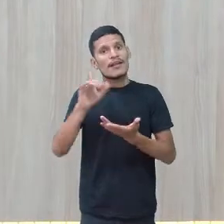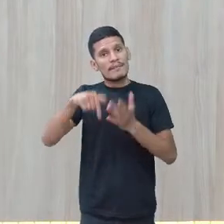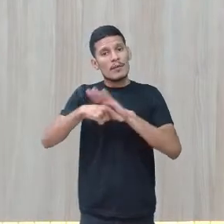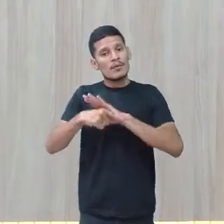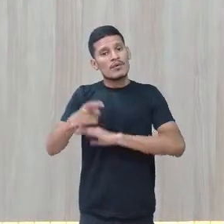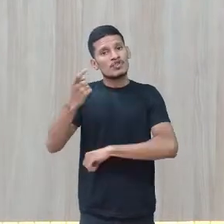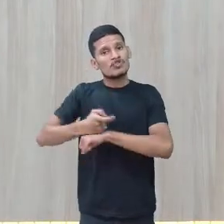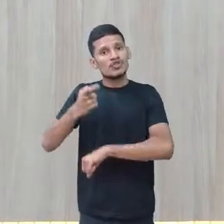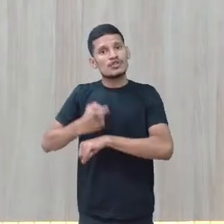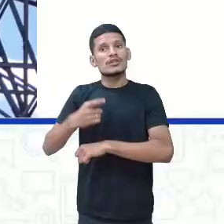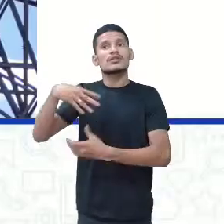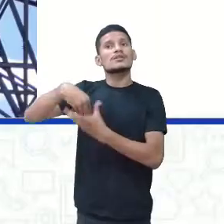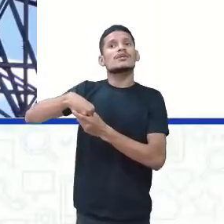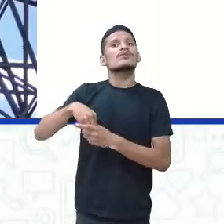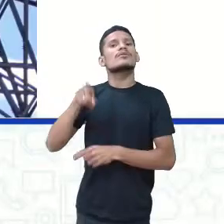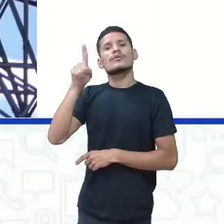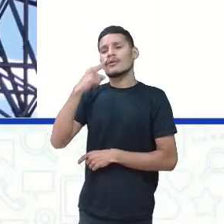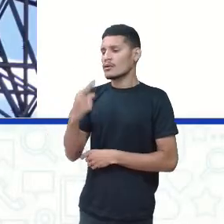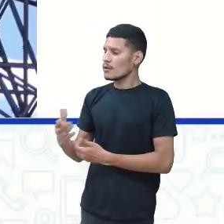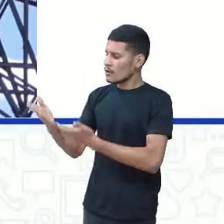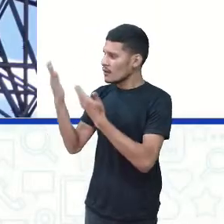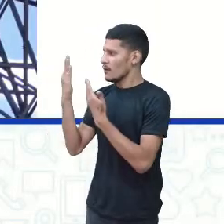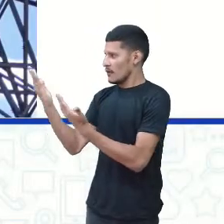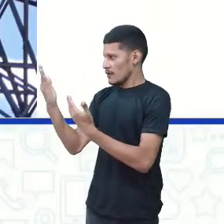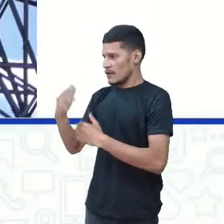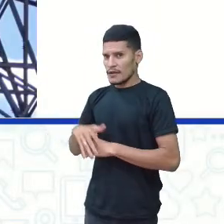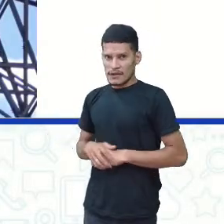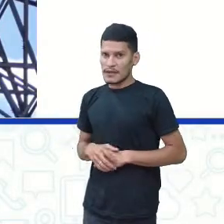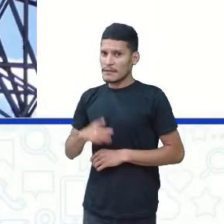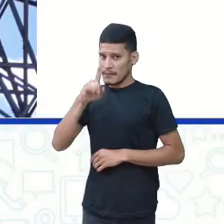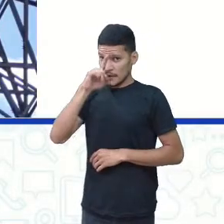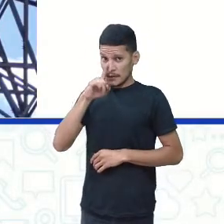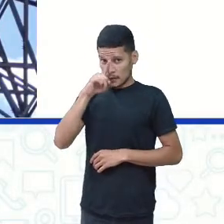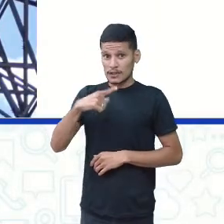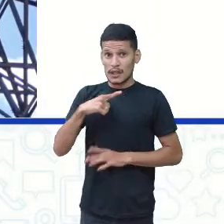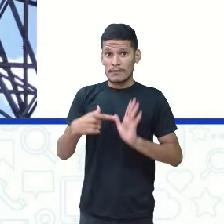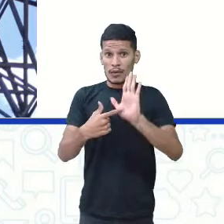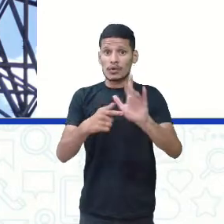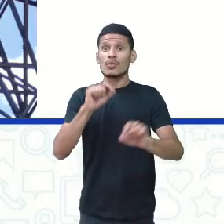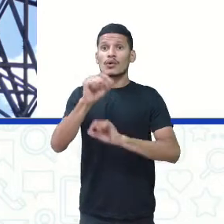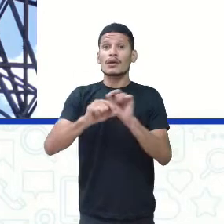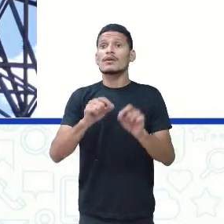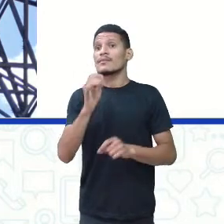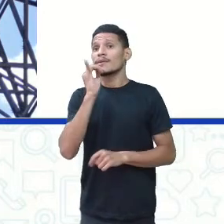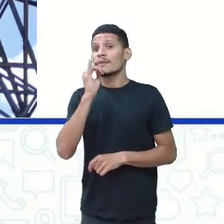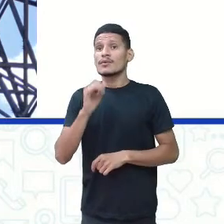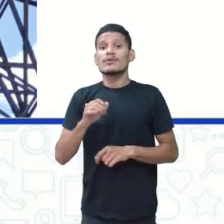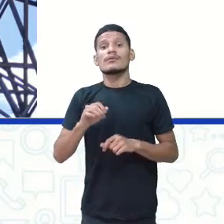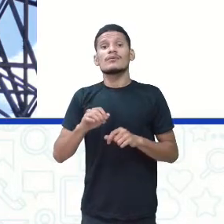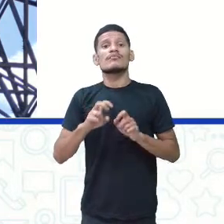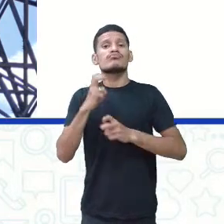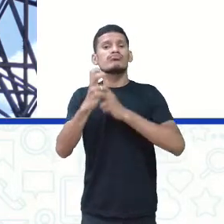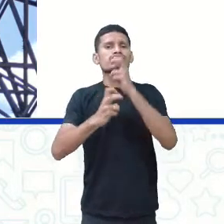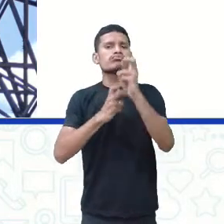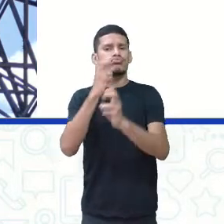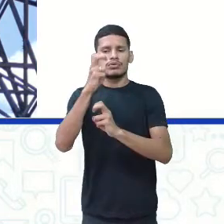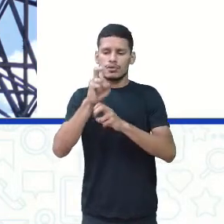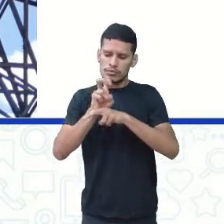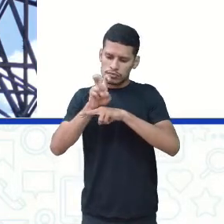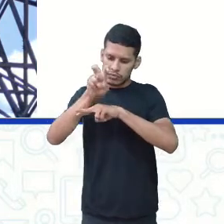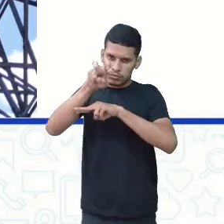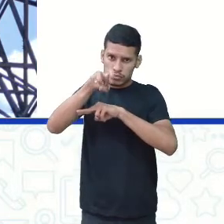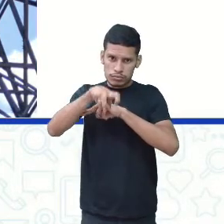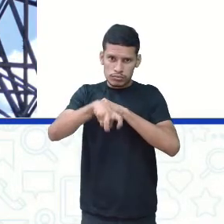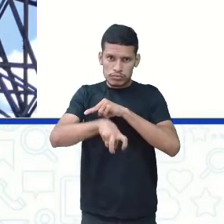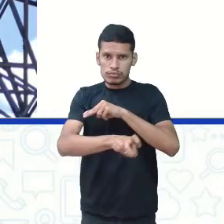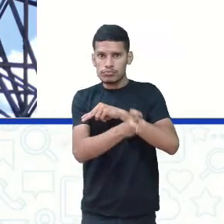rigidez, olha o que eu estou trazendo aqui, vê que perigo. Estou trazendo uma montanha-russa e a gente percebe essa estrutura aí